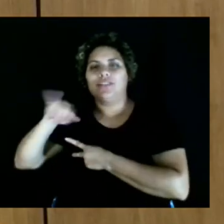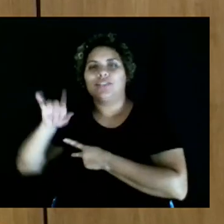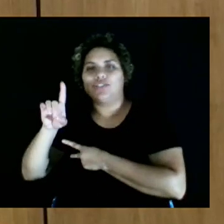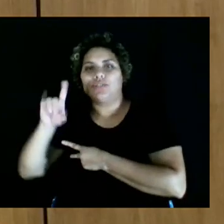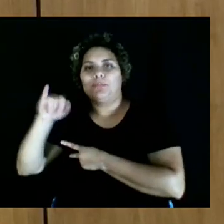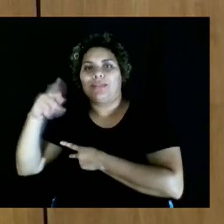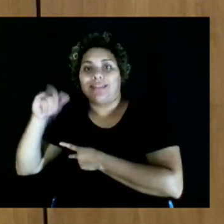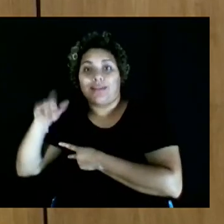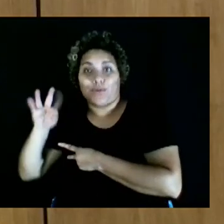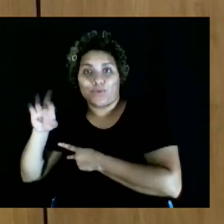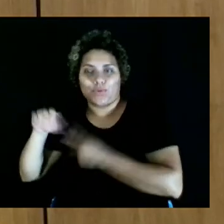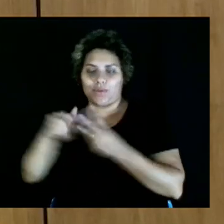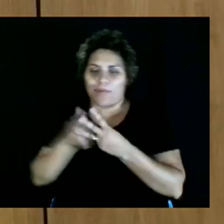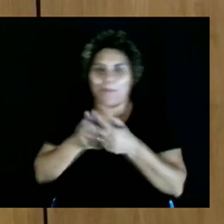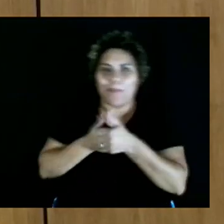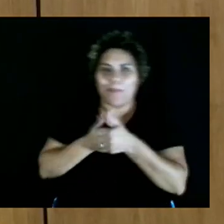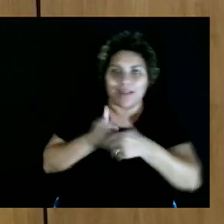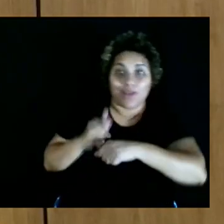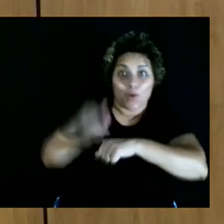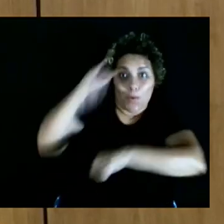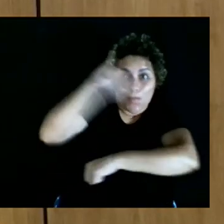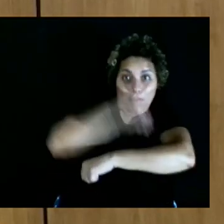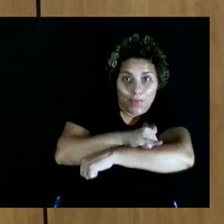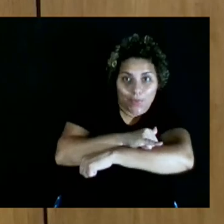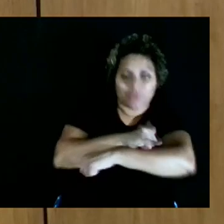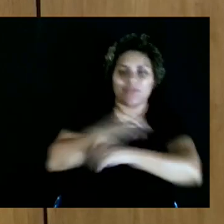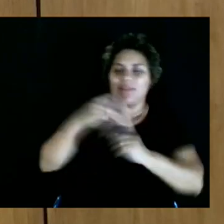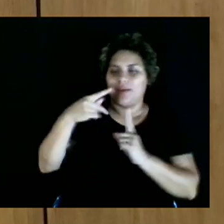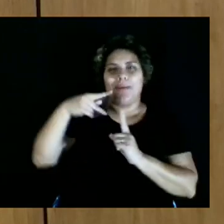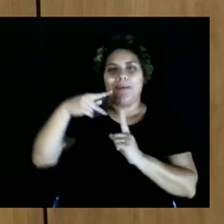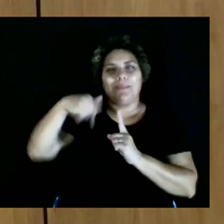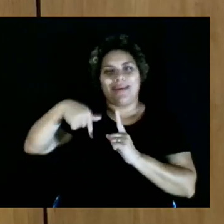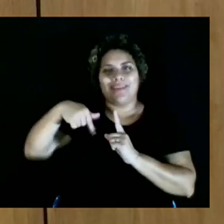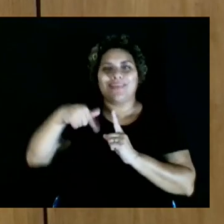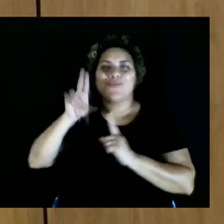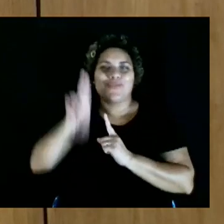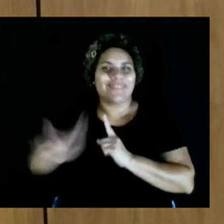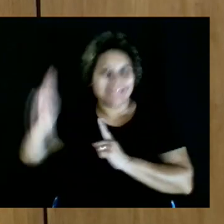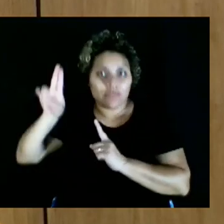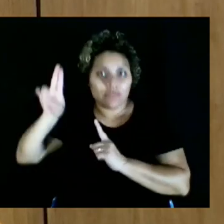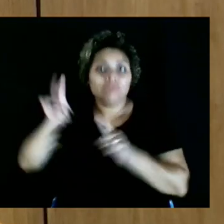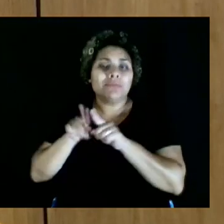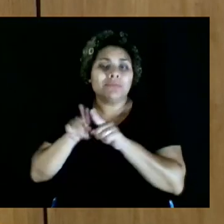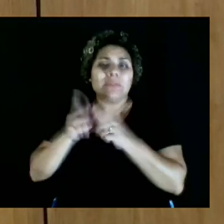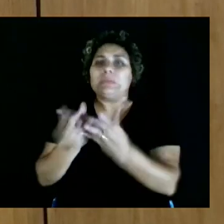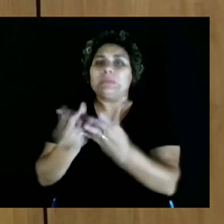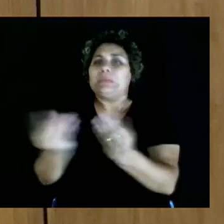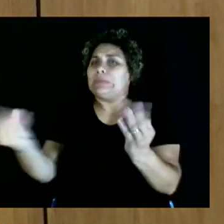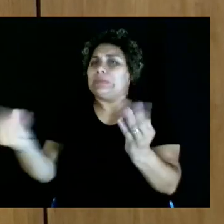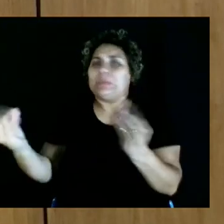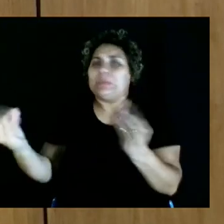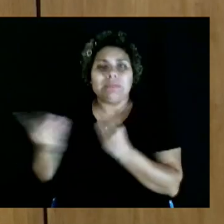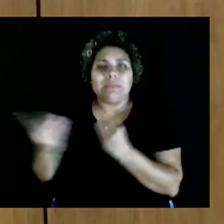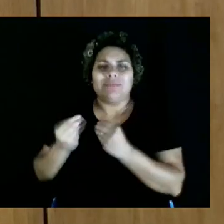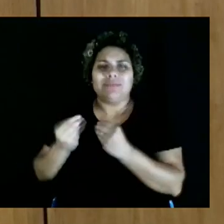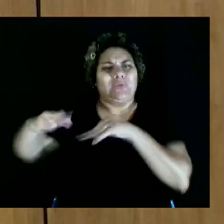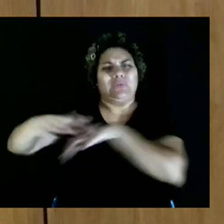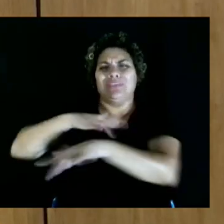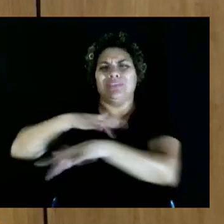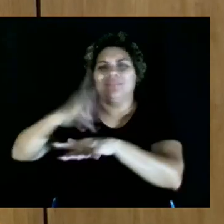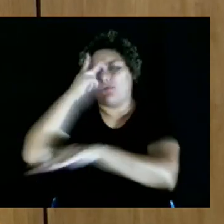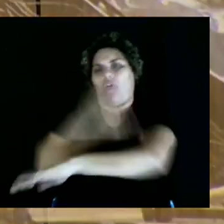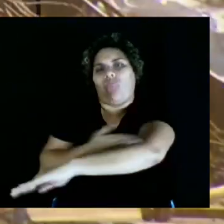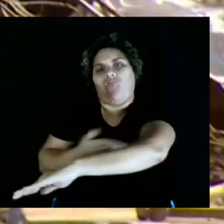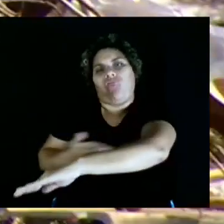Aeroporto, a região do Parque Universitário, são regiões muito adensadas que têm locais viciados de descarte, né, de